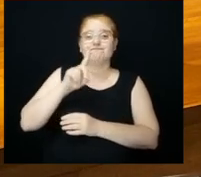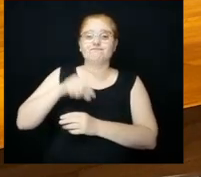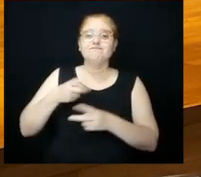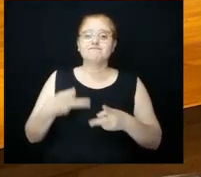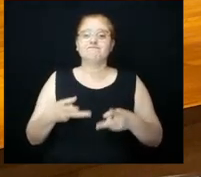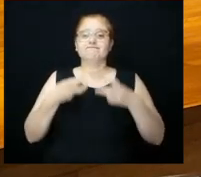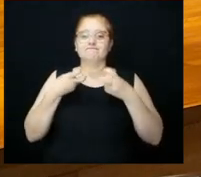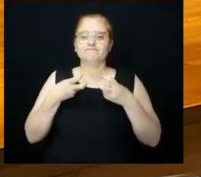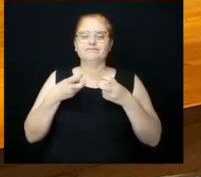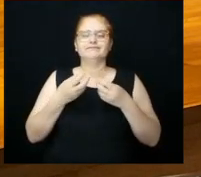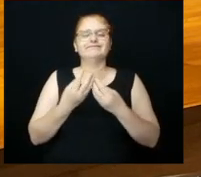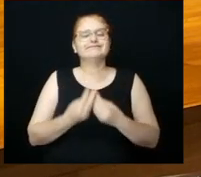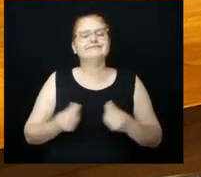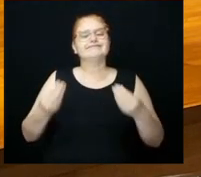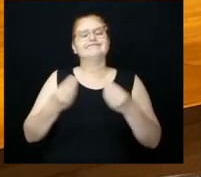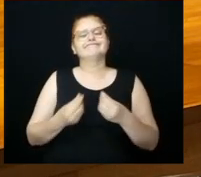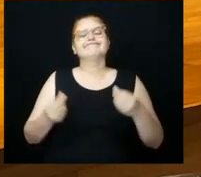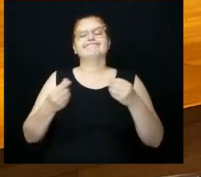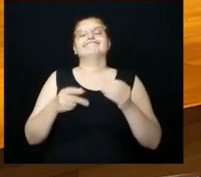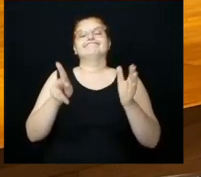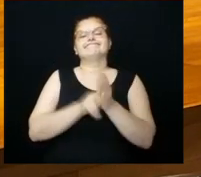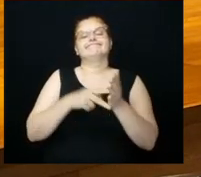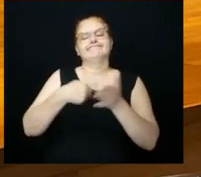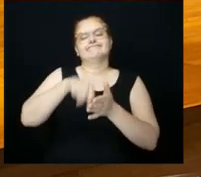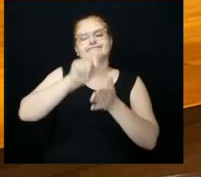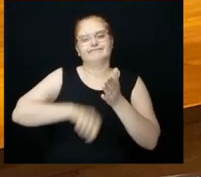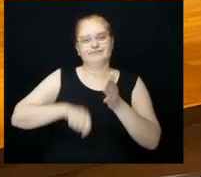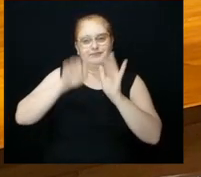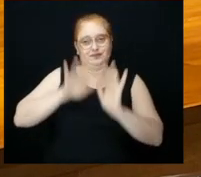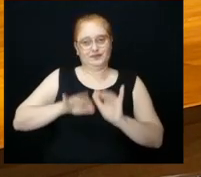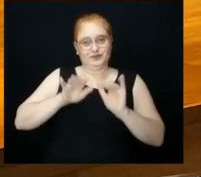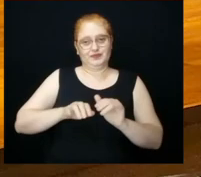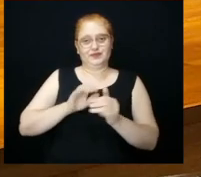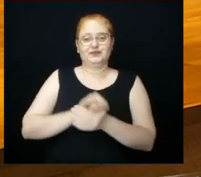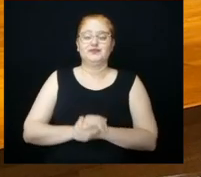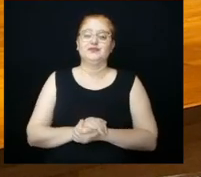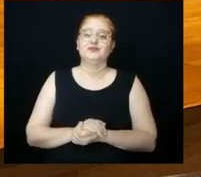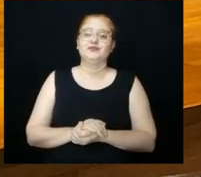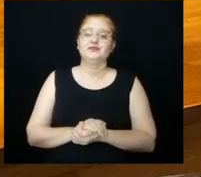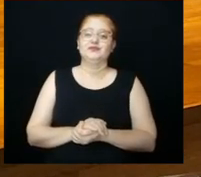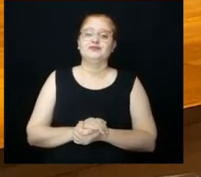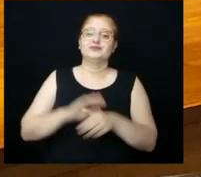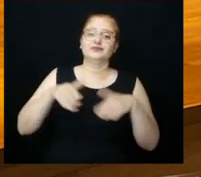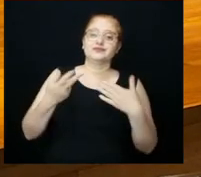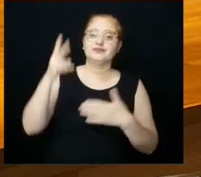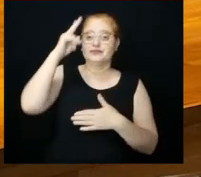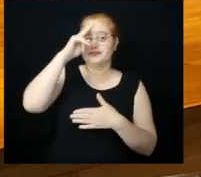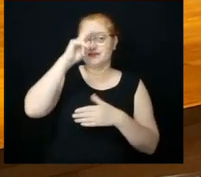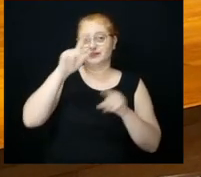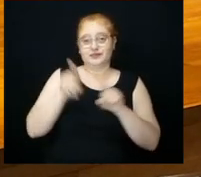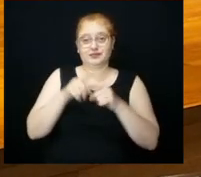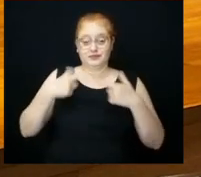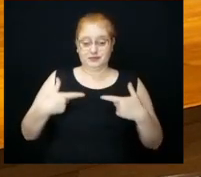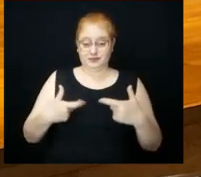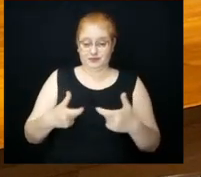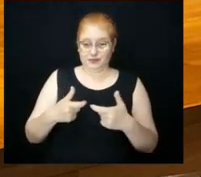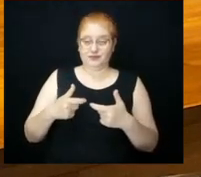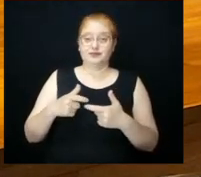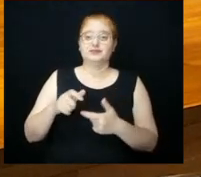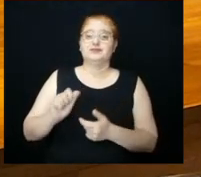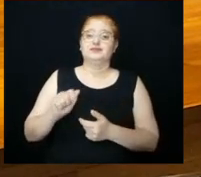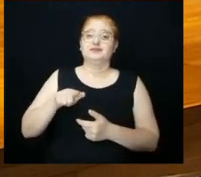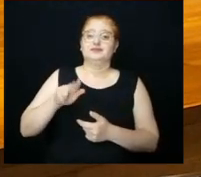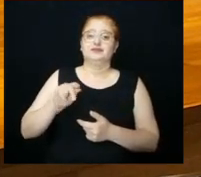é a percepção sensível dele enquanto escritor. Então, para lembrar também a guerra em Angola, né, a